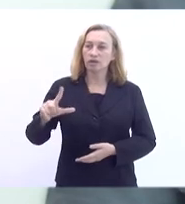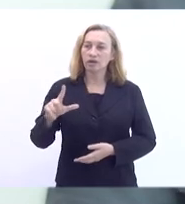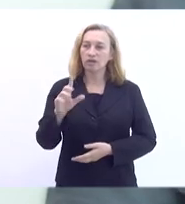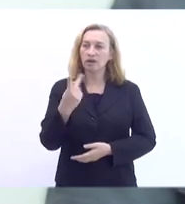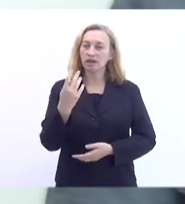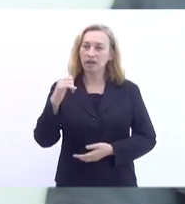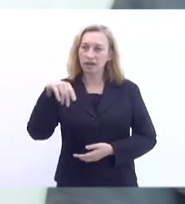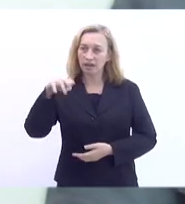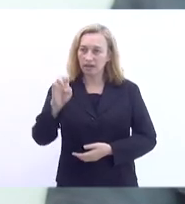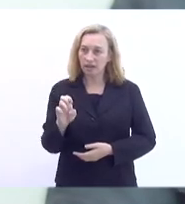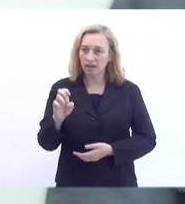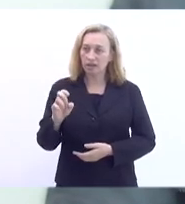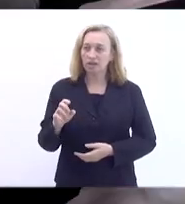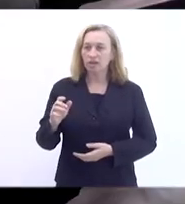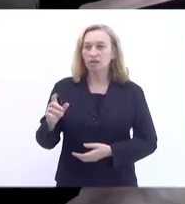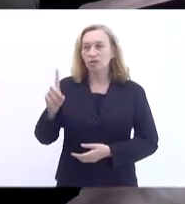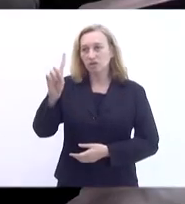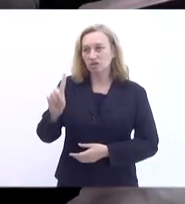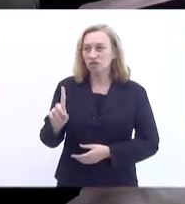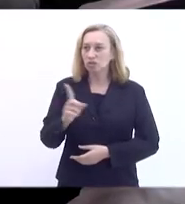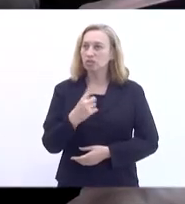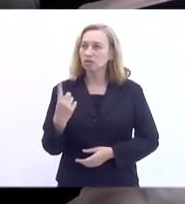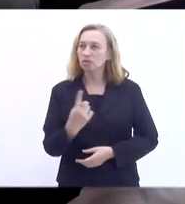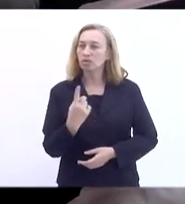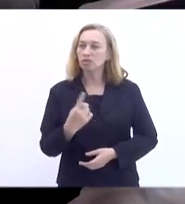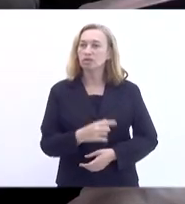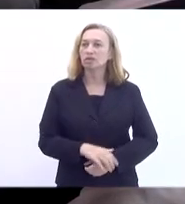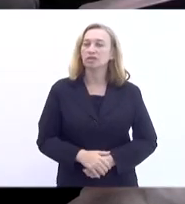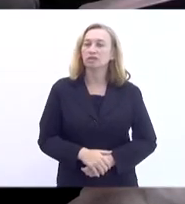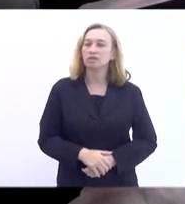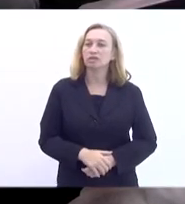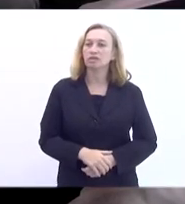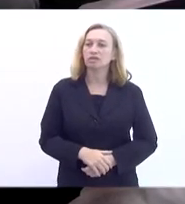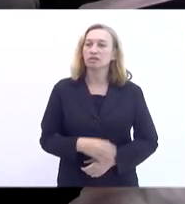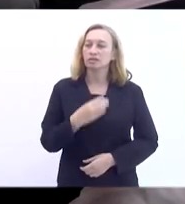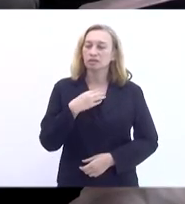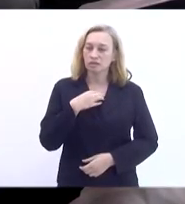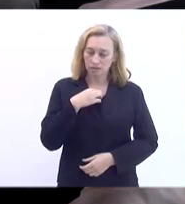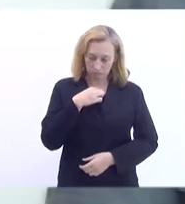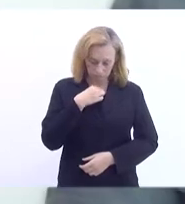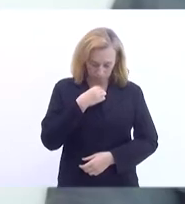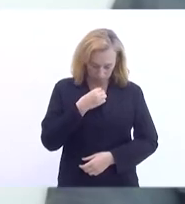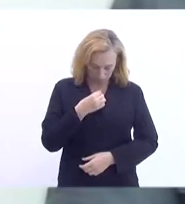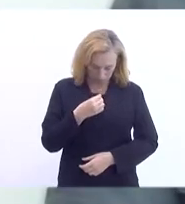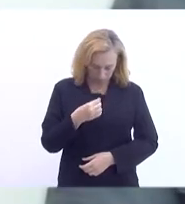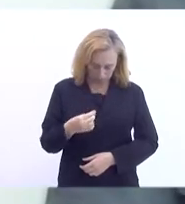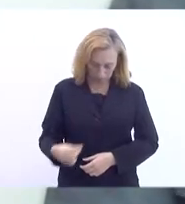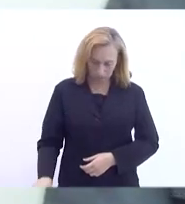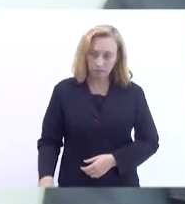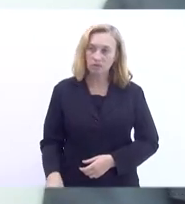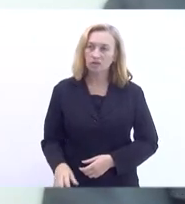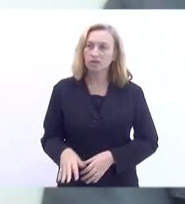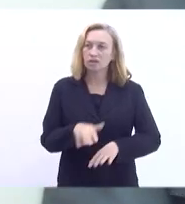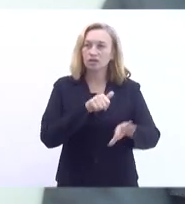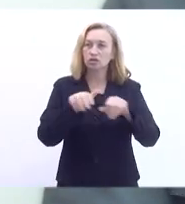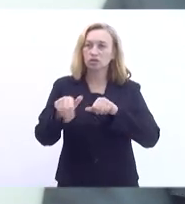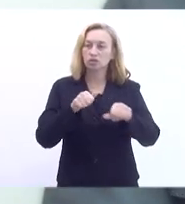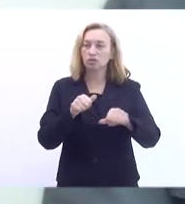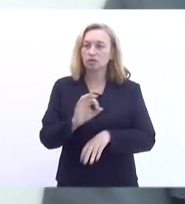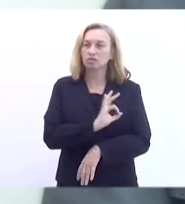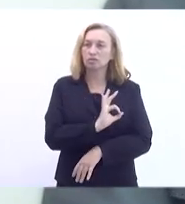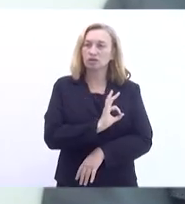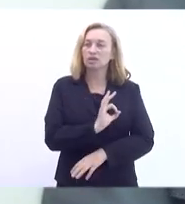estamos aqui com a diretora Nossa de SP que a nossa seleção de policiais